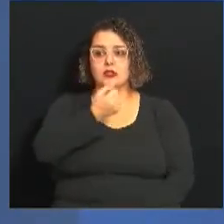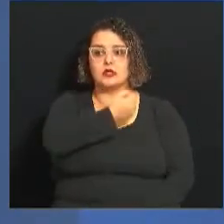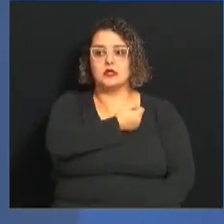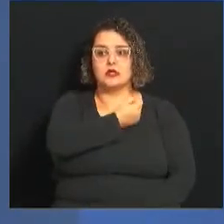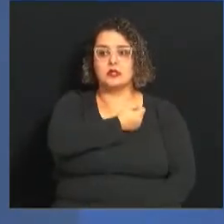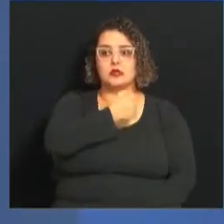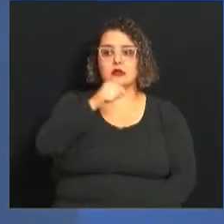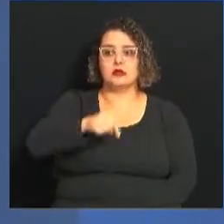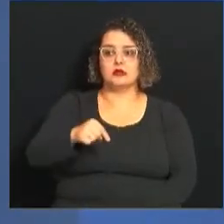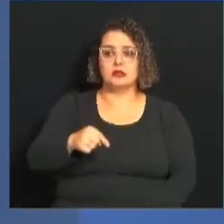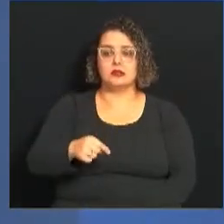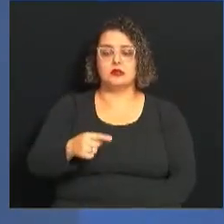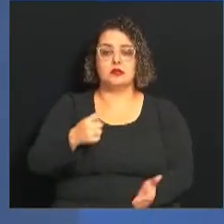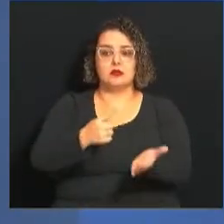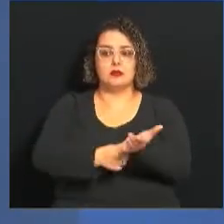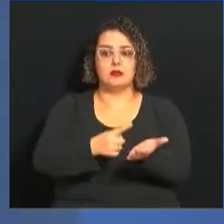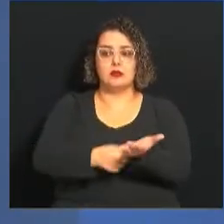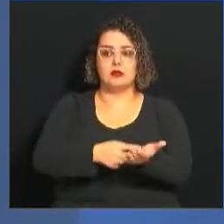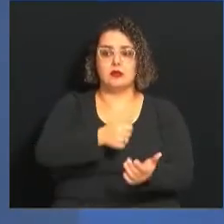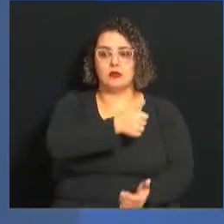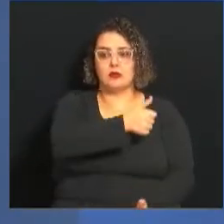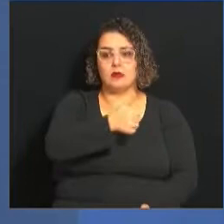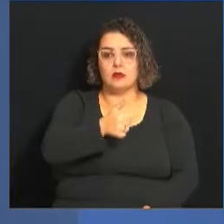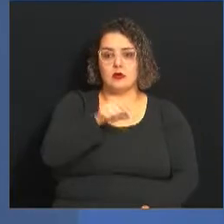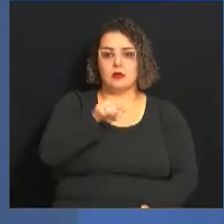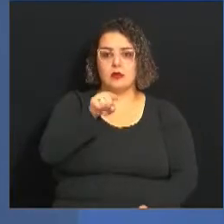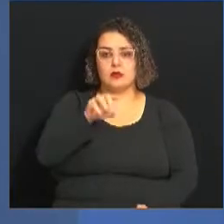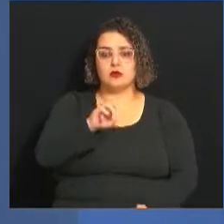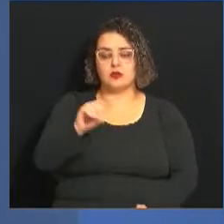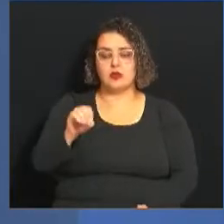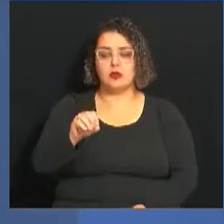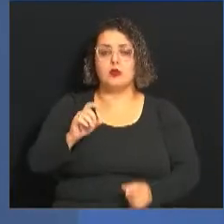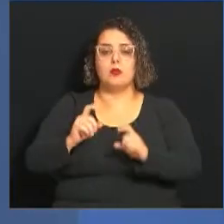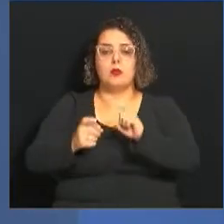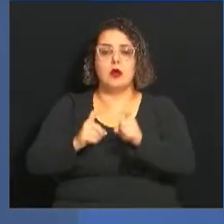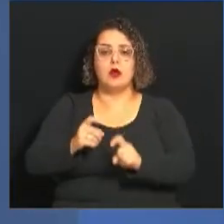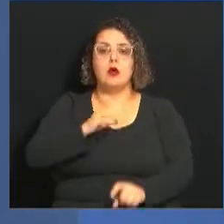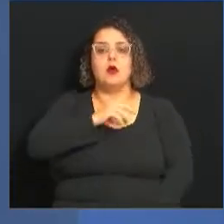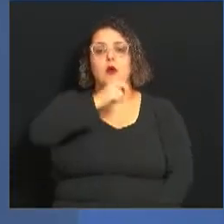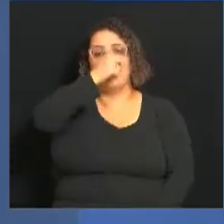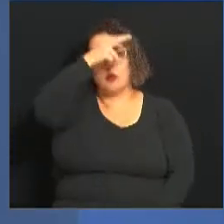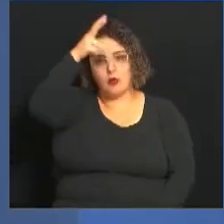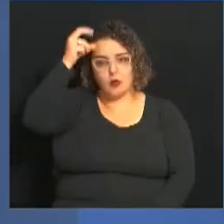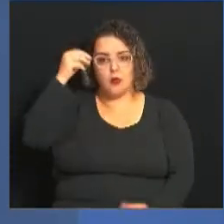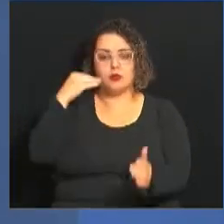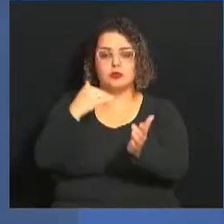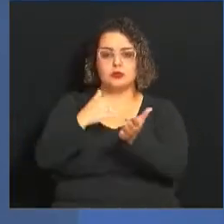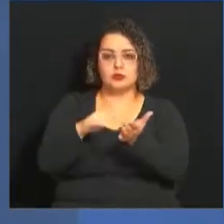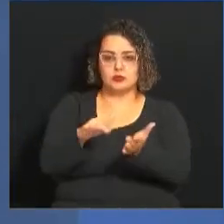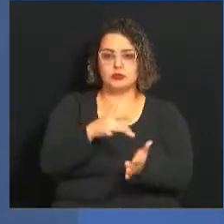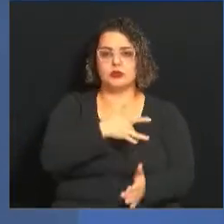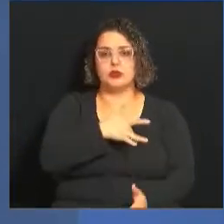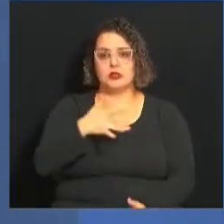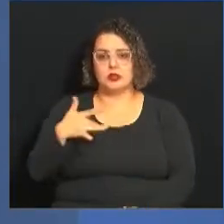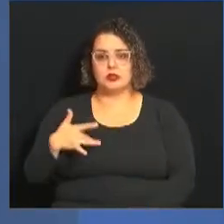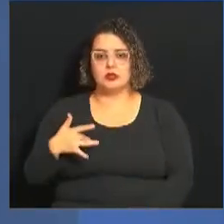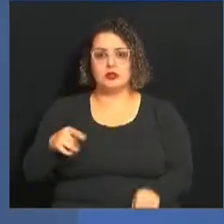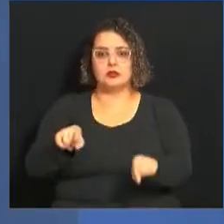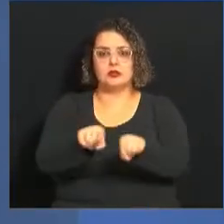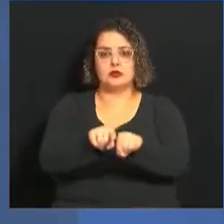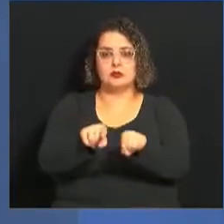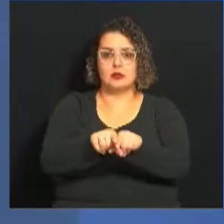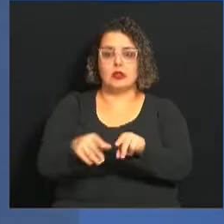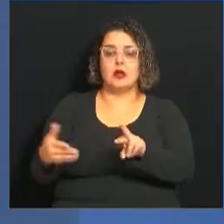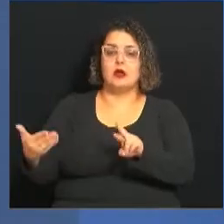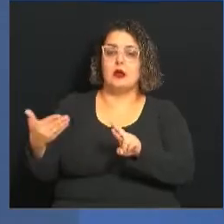estava marcado para 11 horas uma reunião entre o prefeito, o secretário de saúde, também representantes do